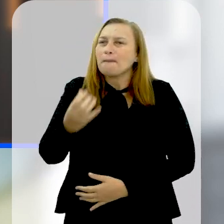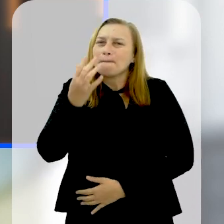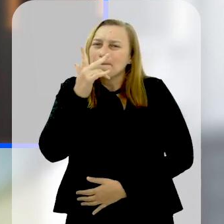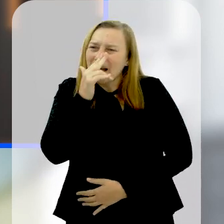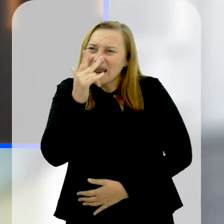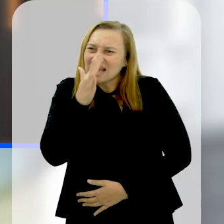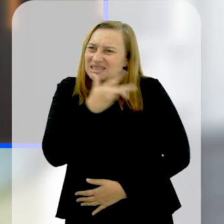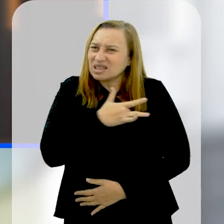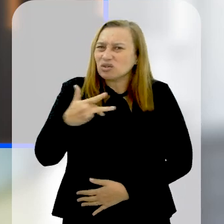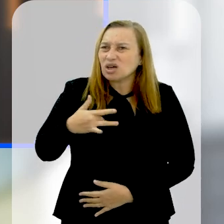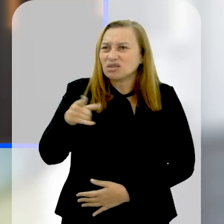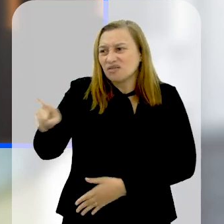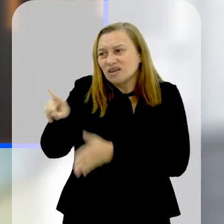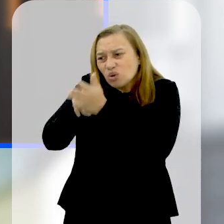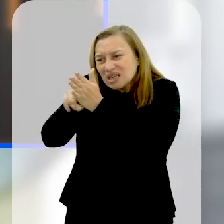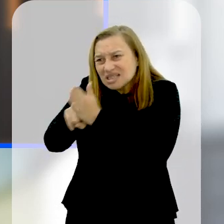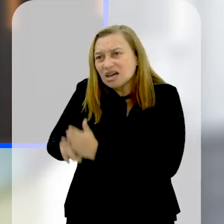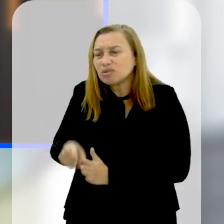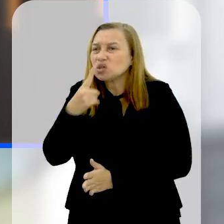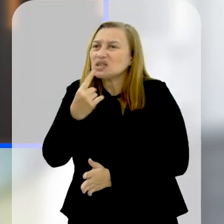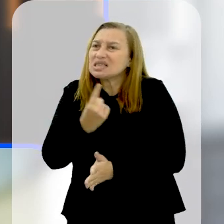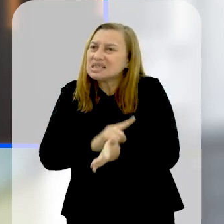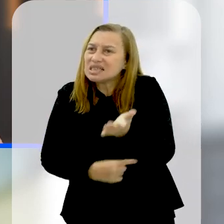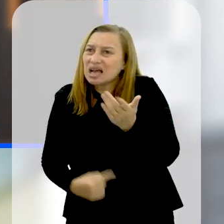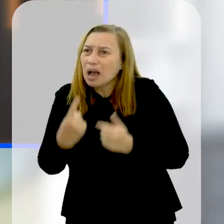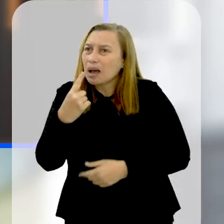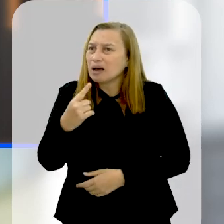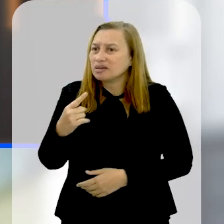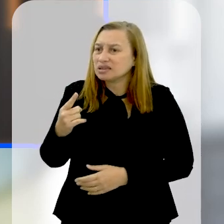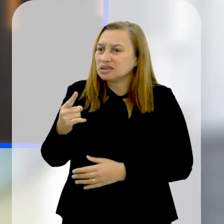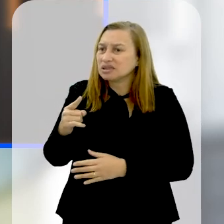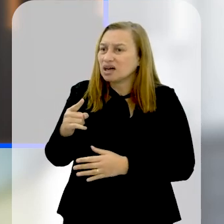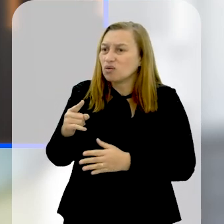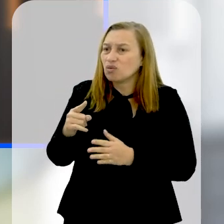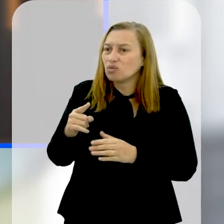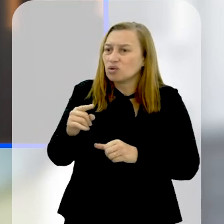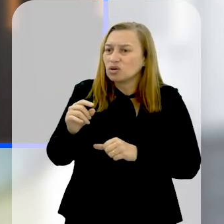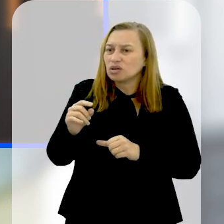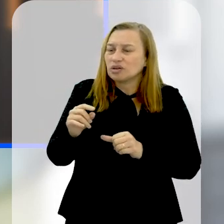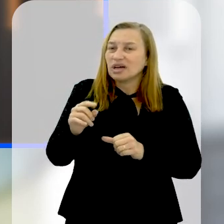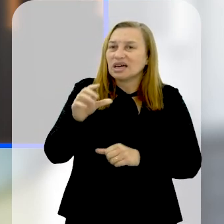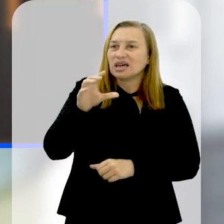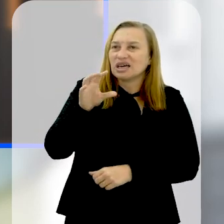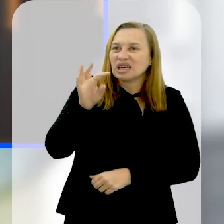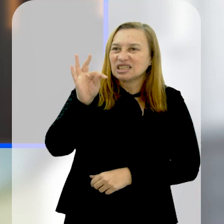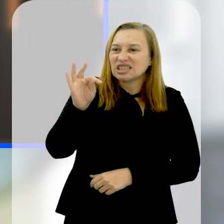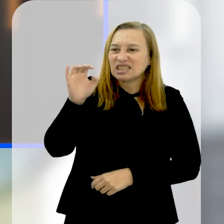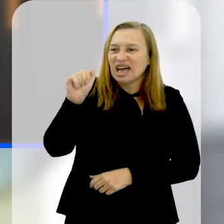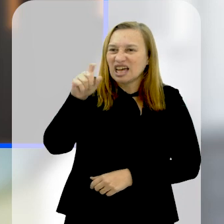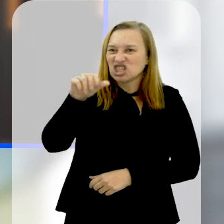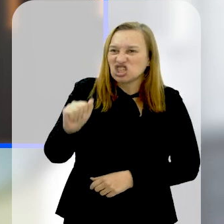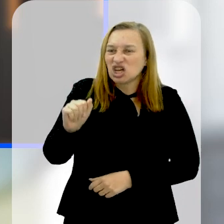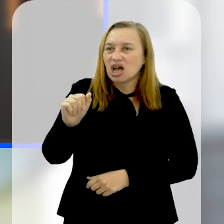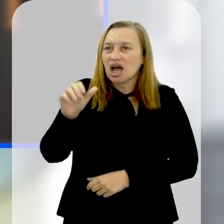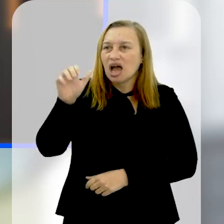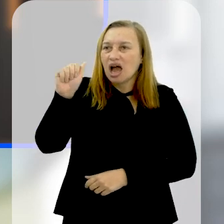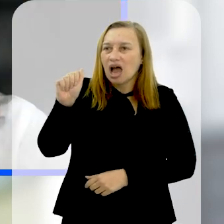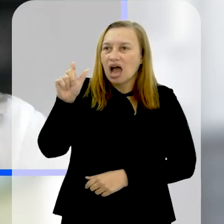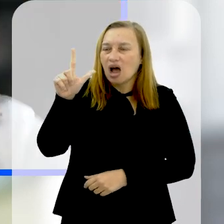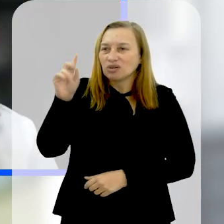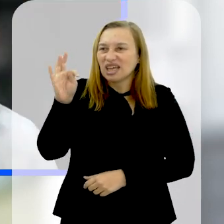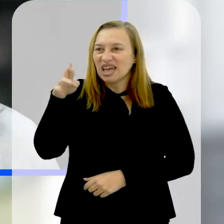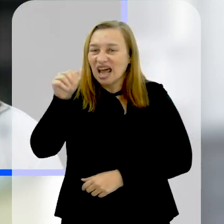magra e parece que tá saudável, e você vai fazer um exame de sangue, por exemplo, tá com as taxas todas alteradas, né?